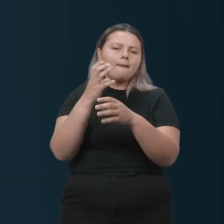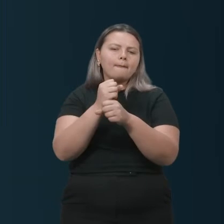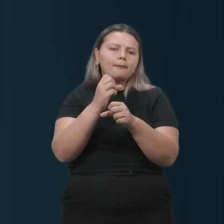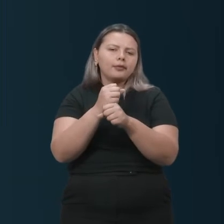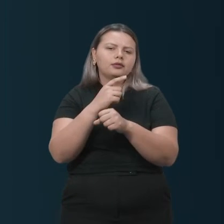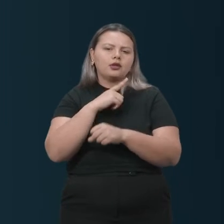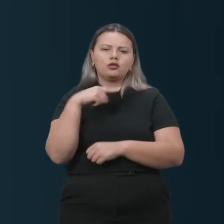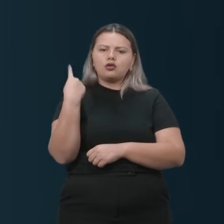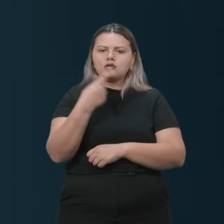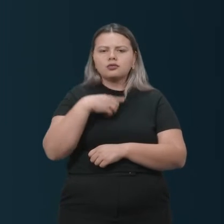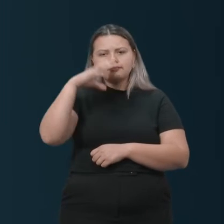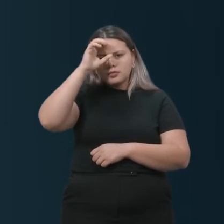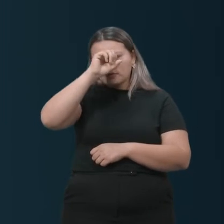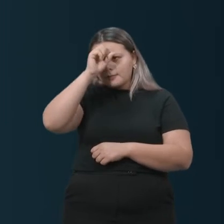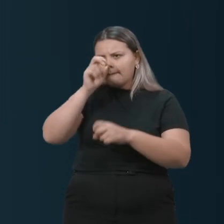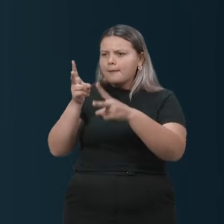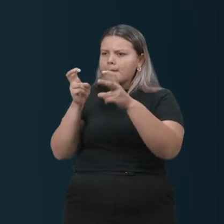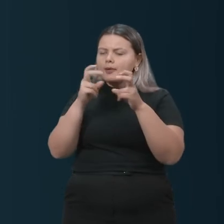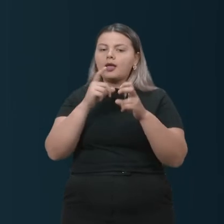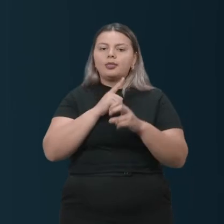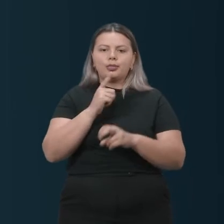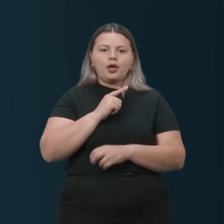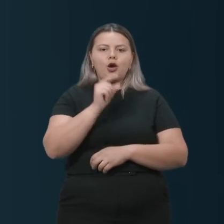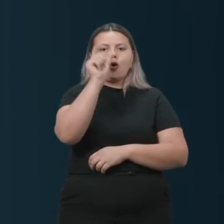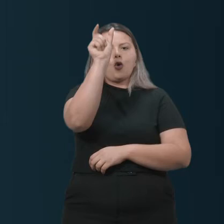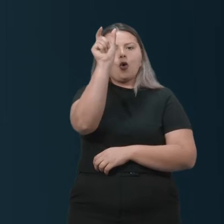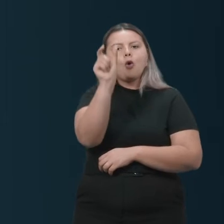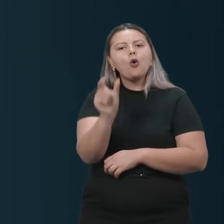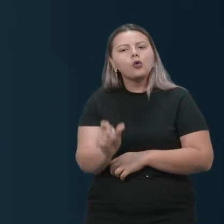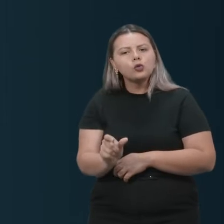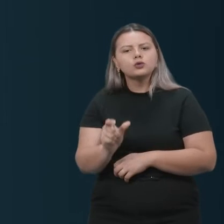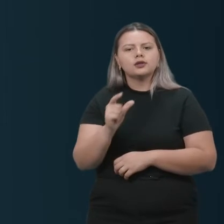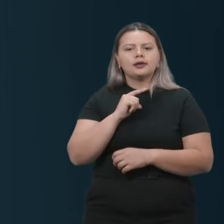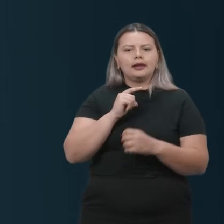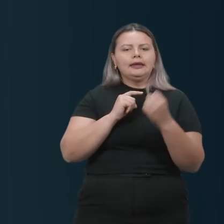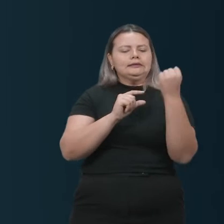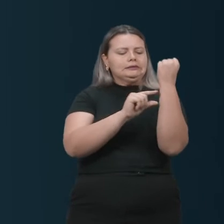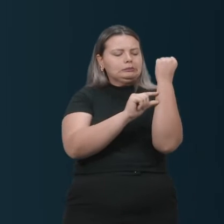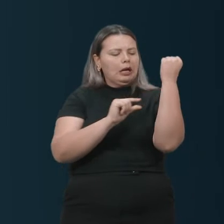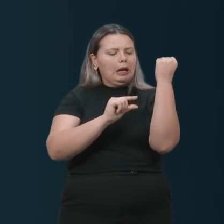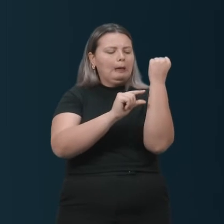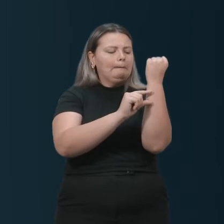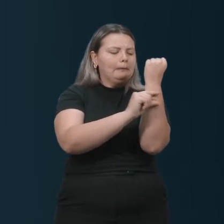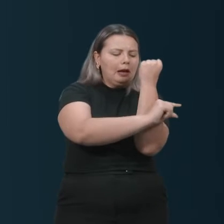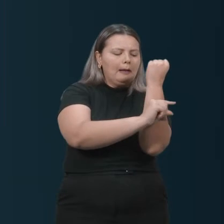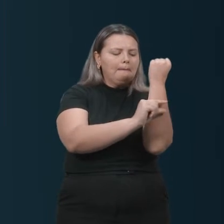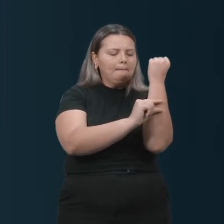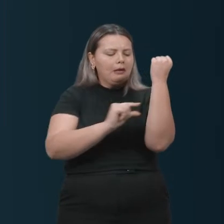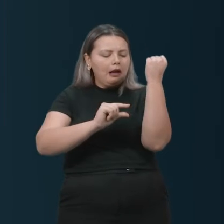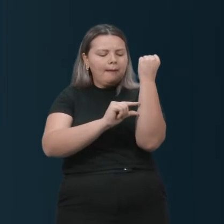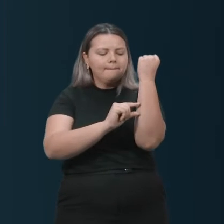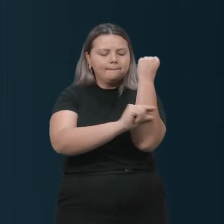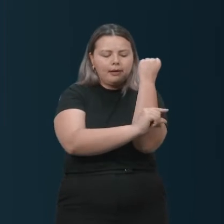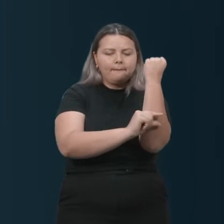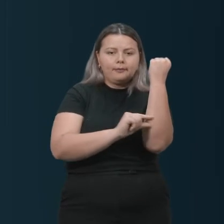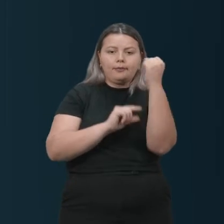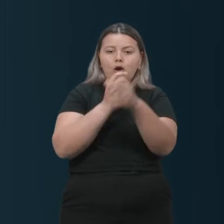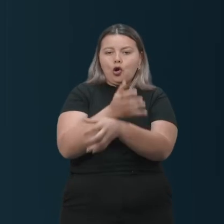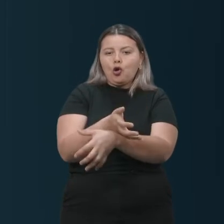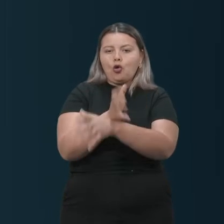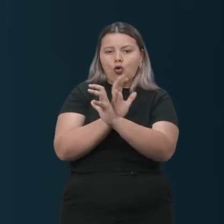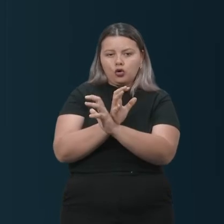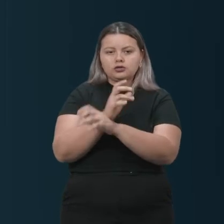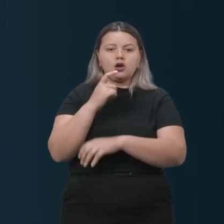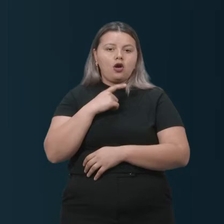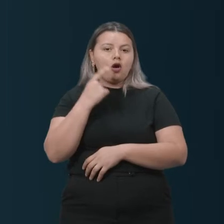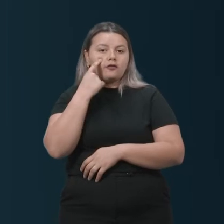de aprendizado, que a gente tem uma coluna vertebral formada por várias vértebras, que são estruturas ósseas, como essa